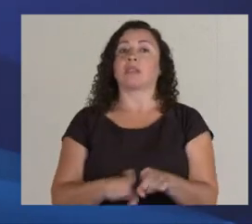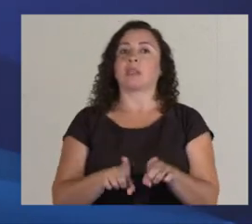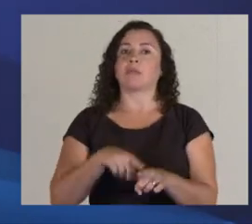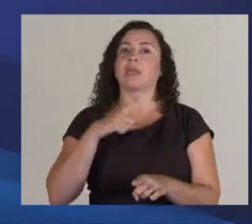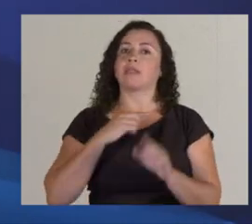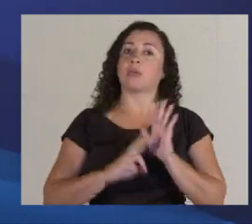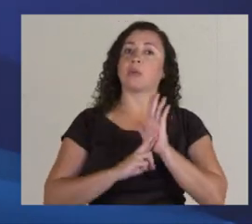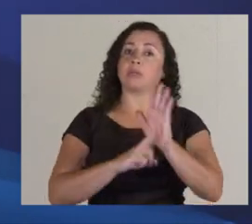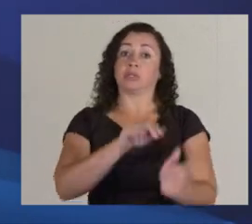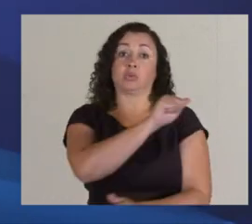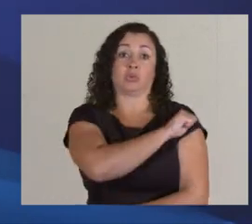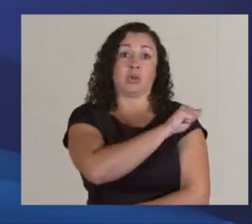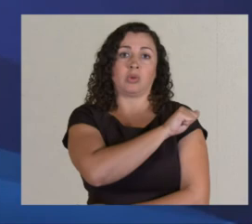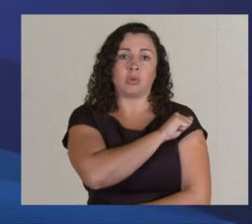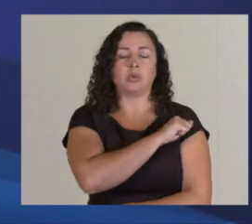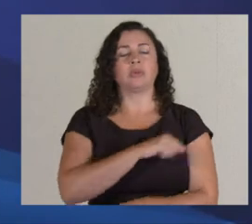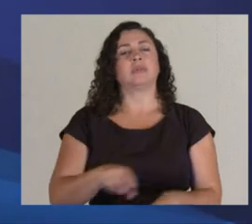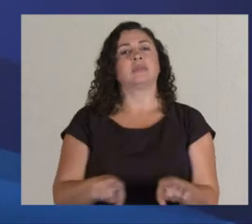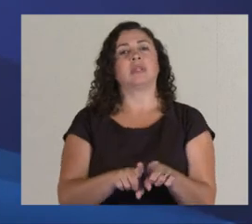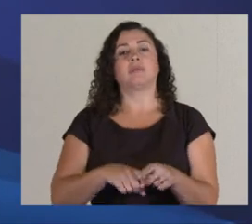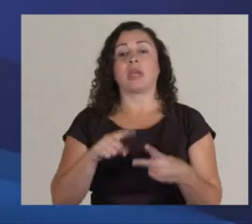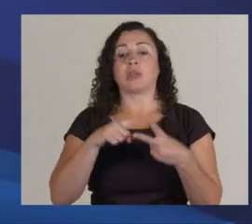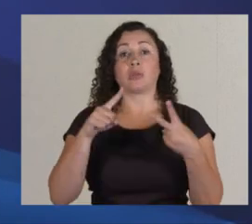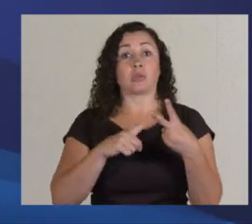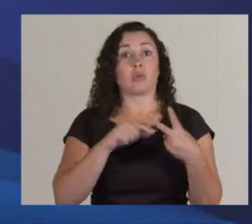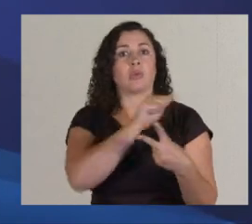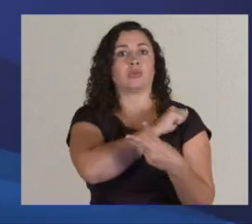tínhamos um representante estudantil e depois mais